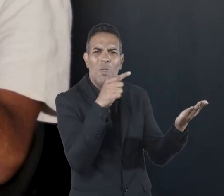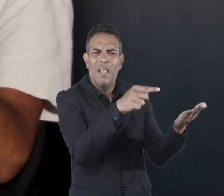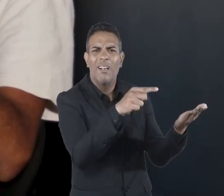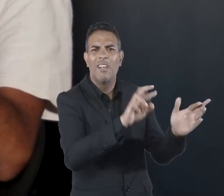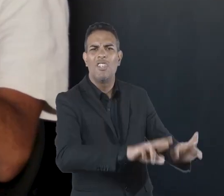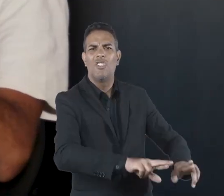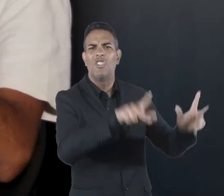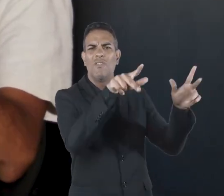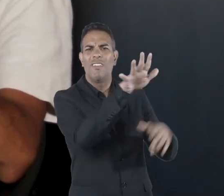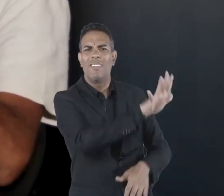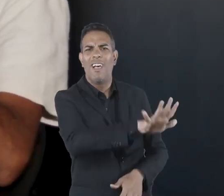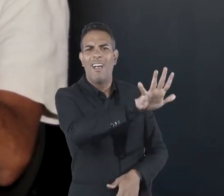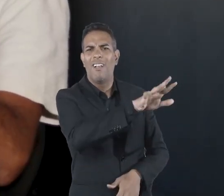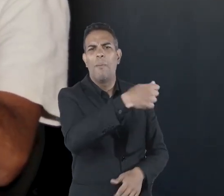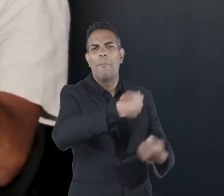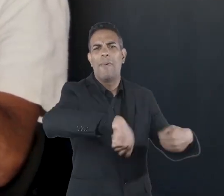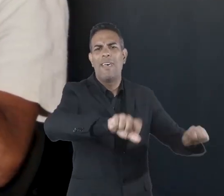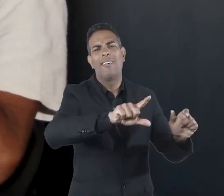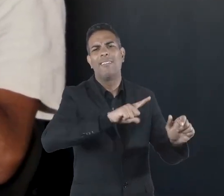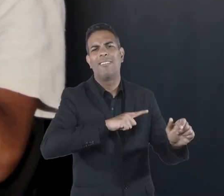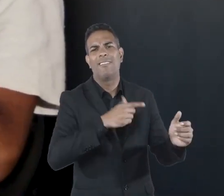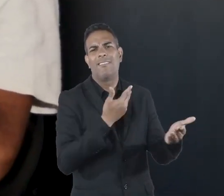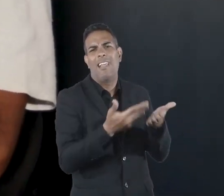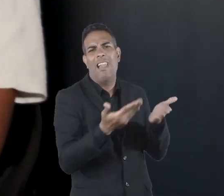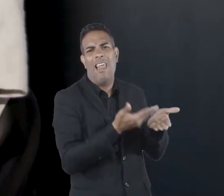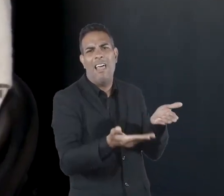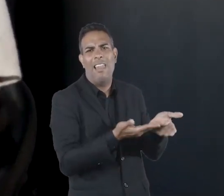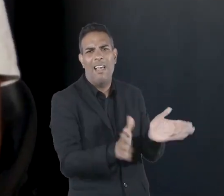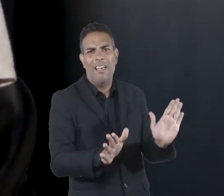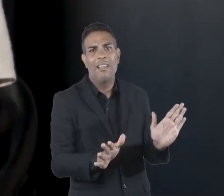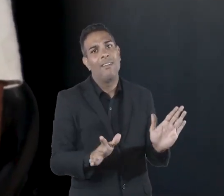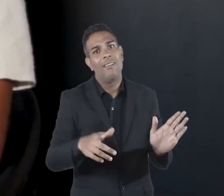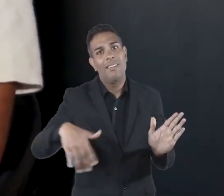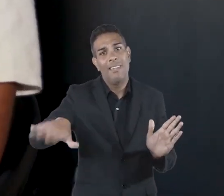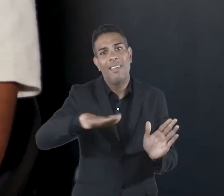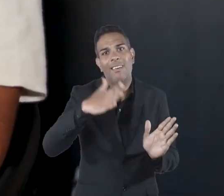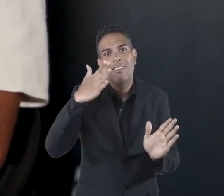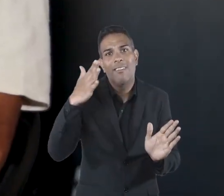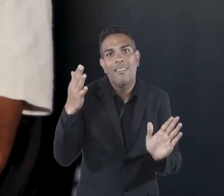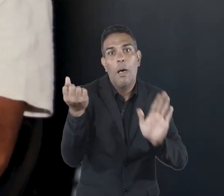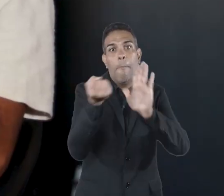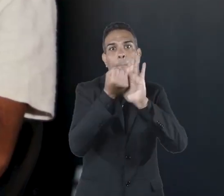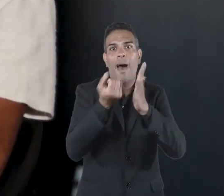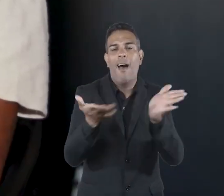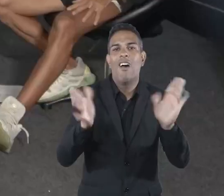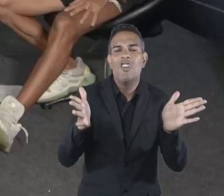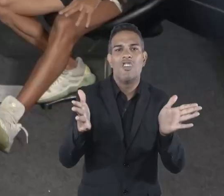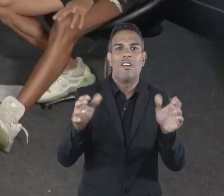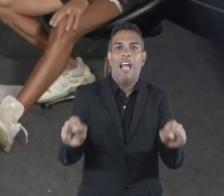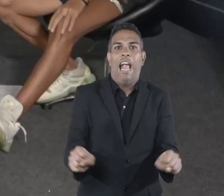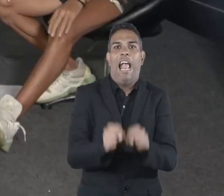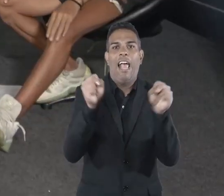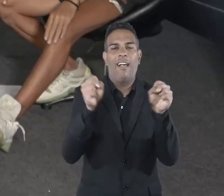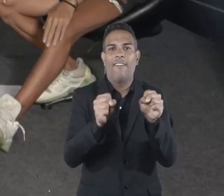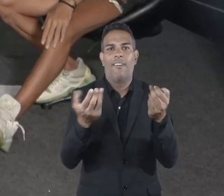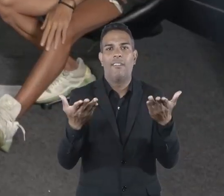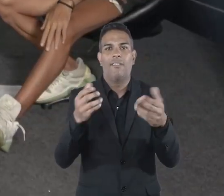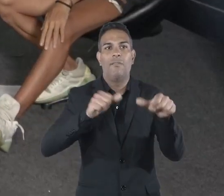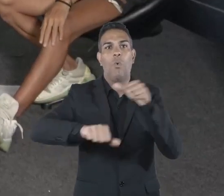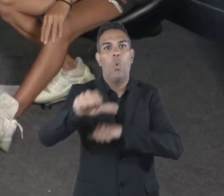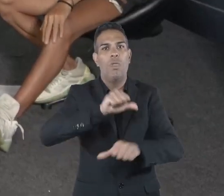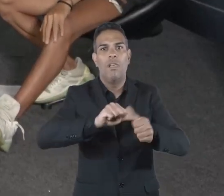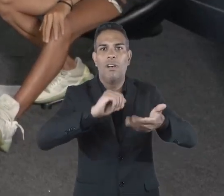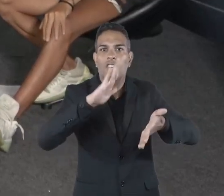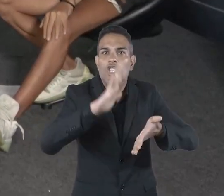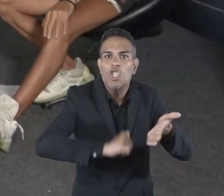vai pensar, oh, tem alguma coisa... Não, não necessariamente, não tem nada a ver uma coisa com a outra. São os rótulos, né? A São gente